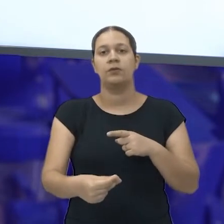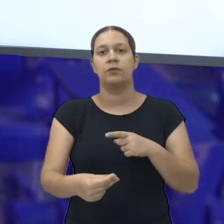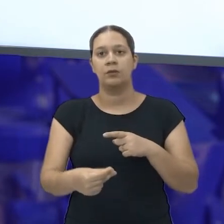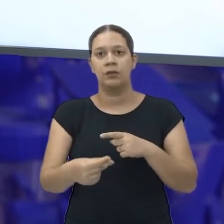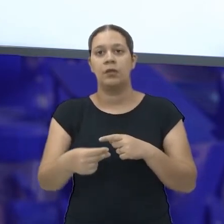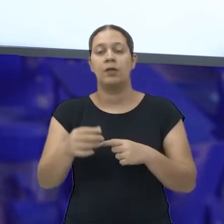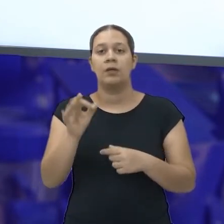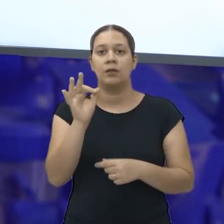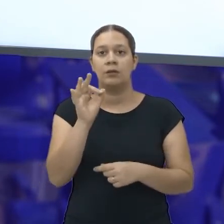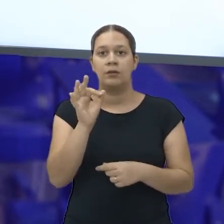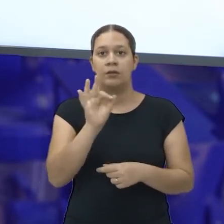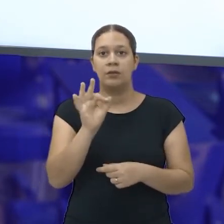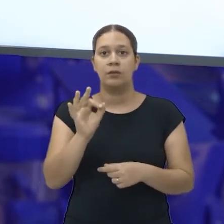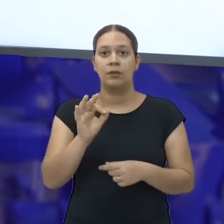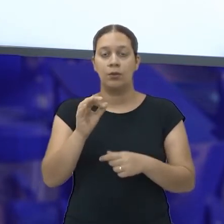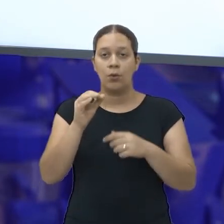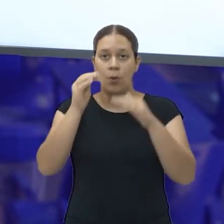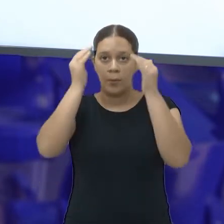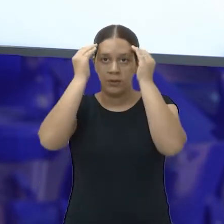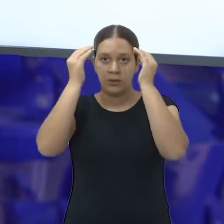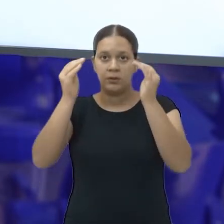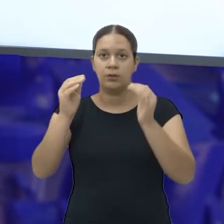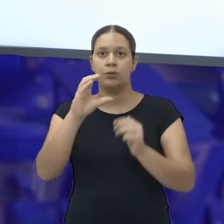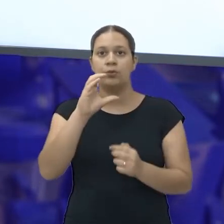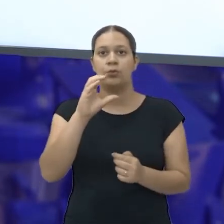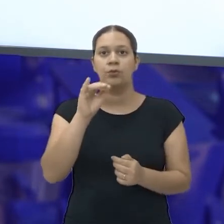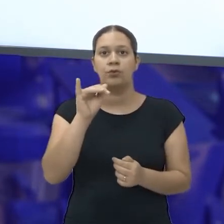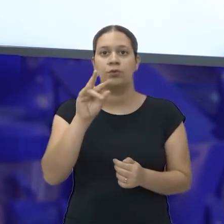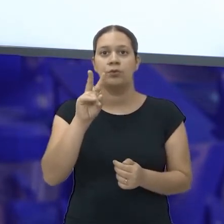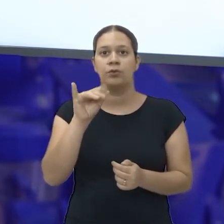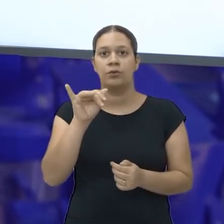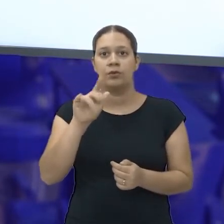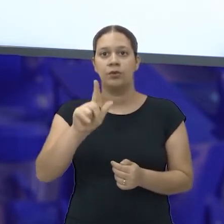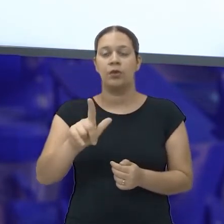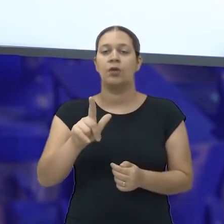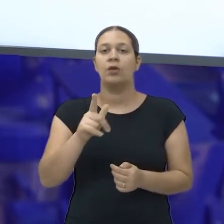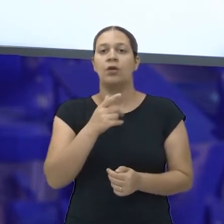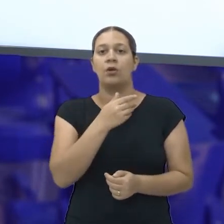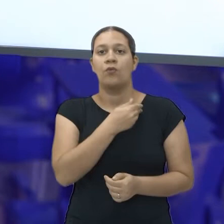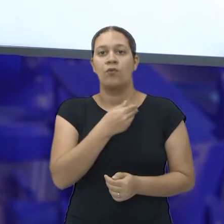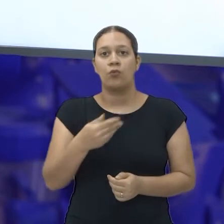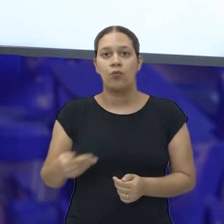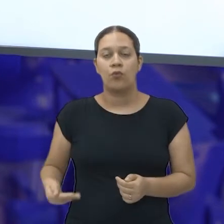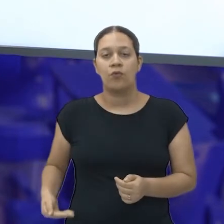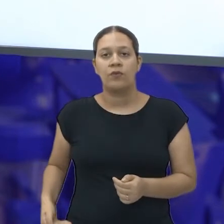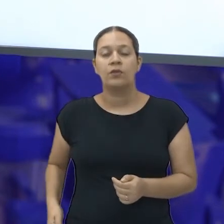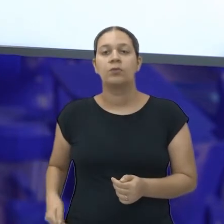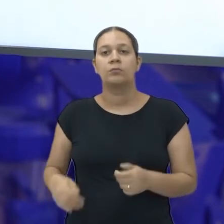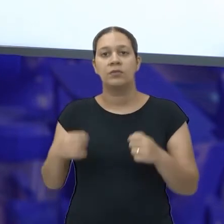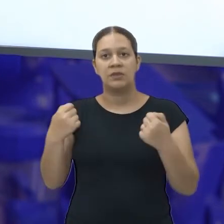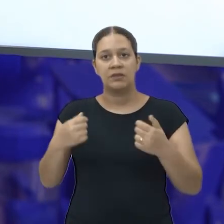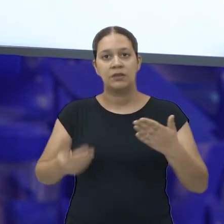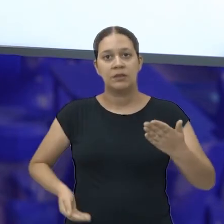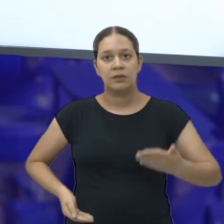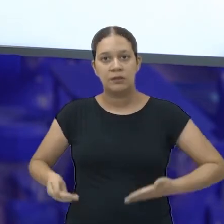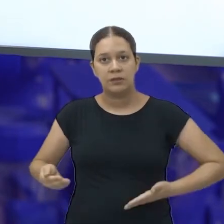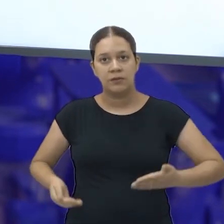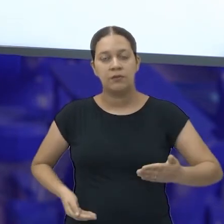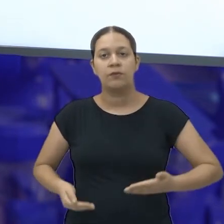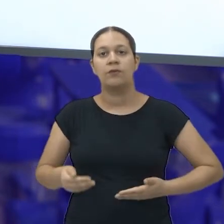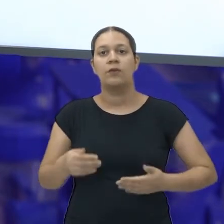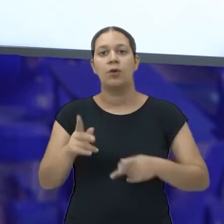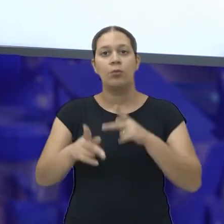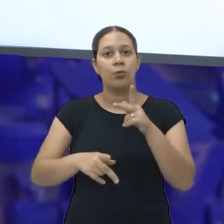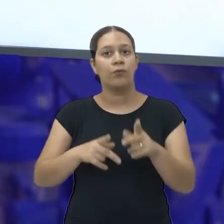de desobediência civil. Ora, o governo tem que servir ao povo e não o